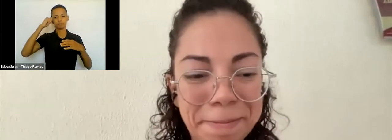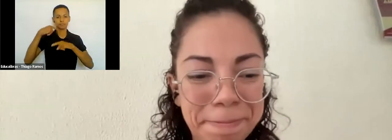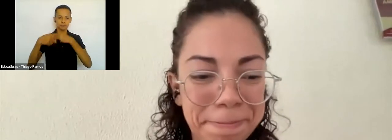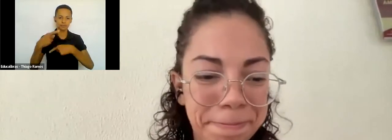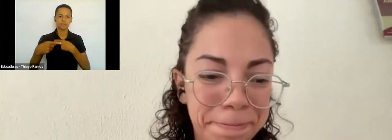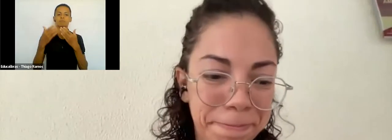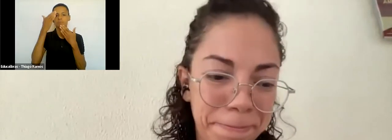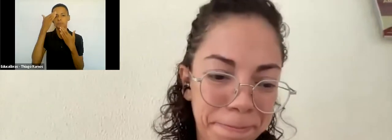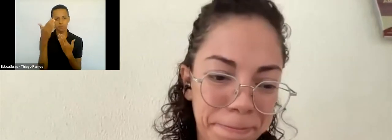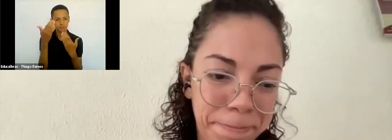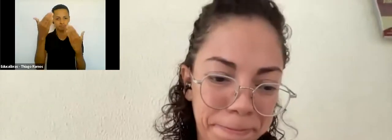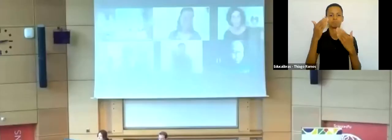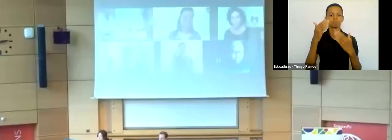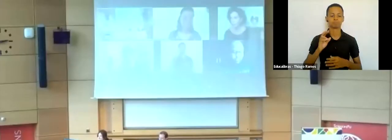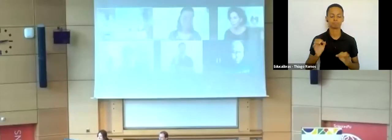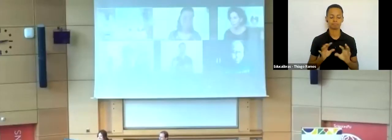obrigada.